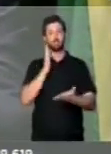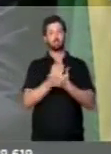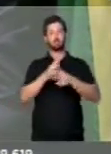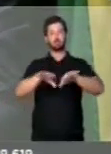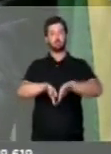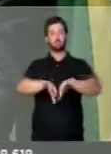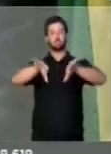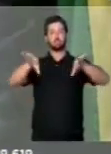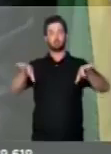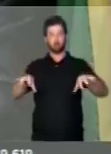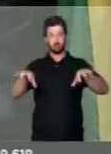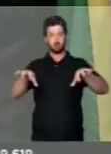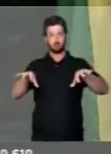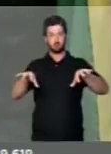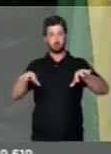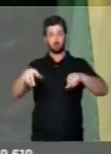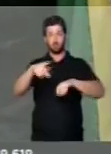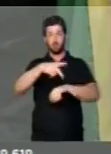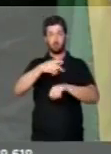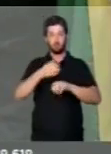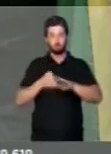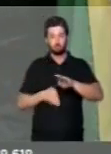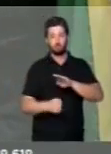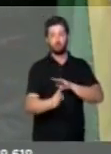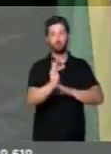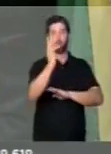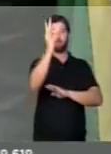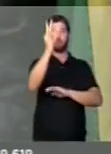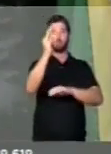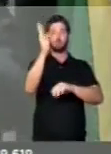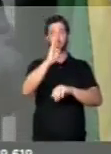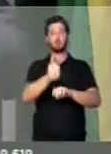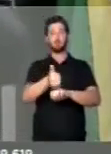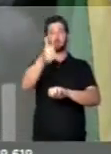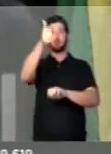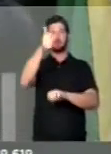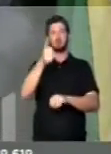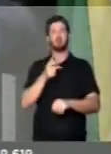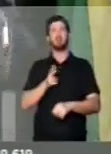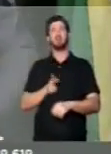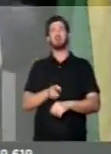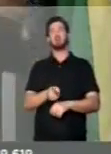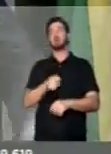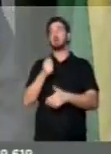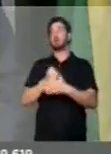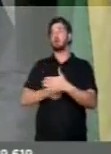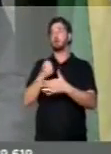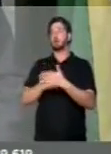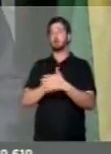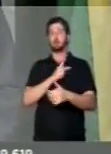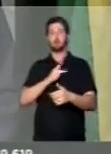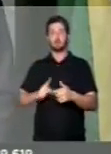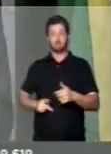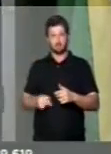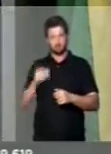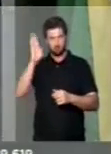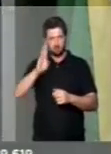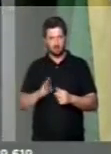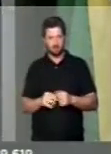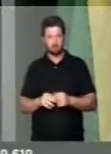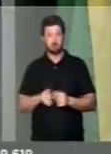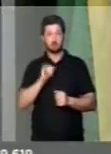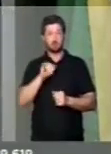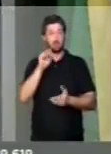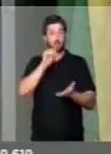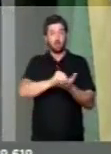água, para construirmos um país melhor. Você vai ficar eternamente caçando presidentes da República se você